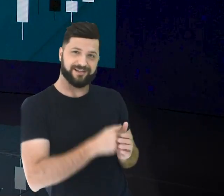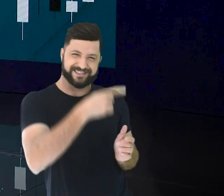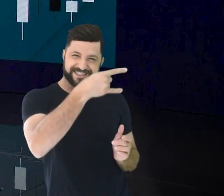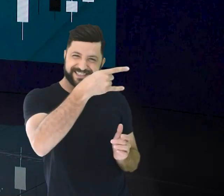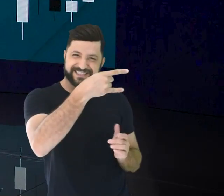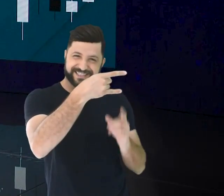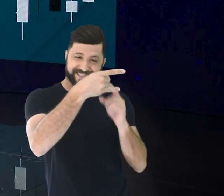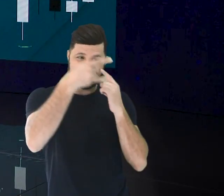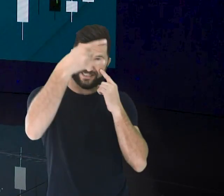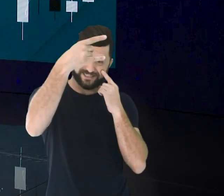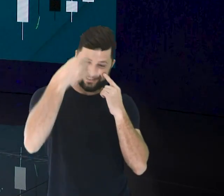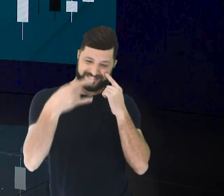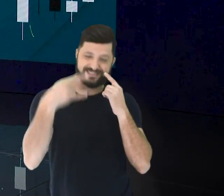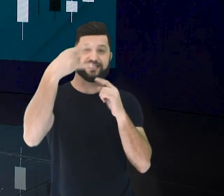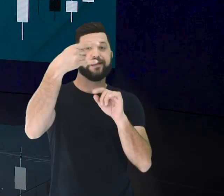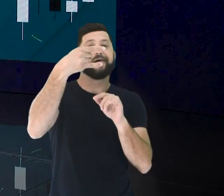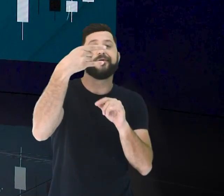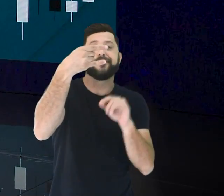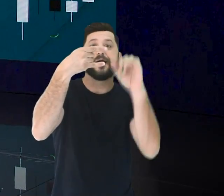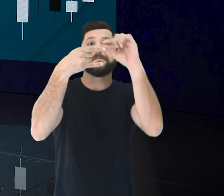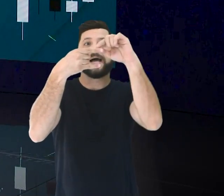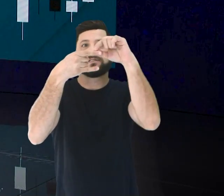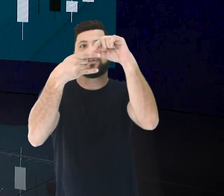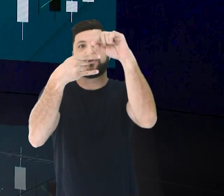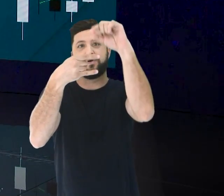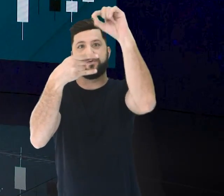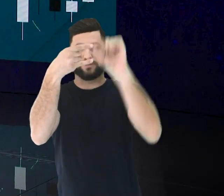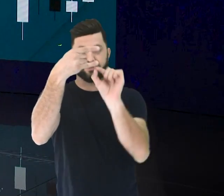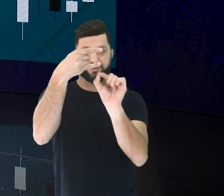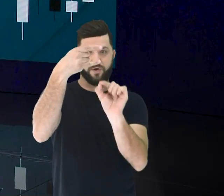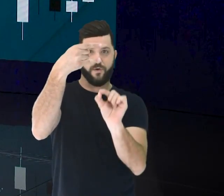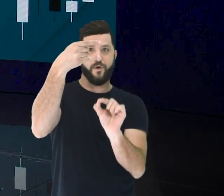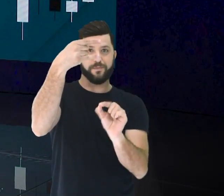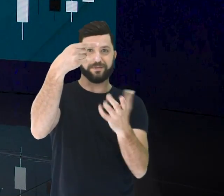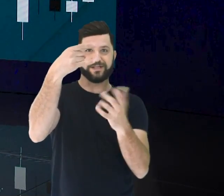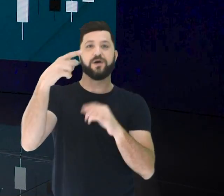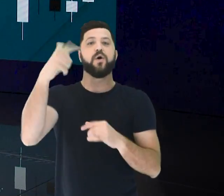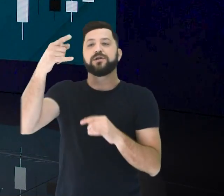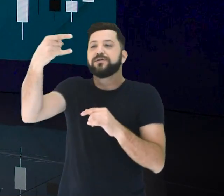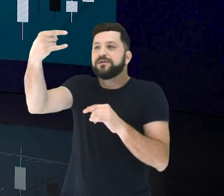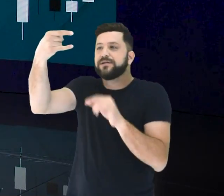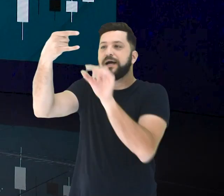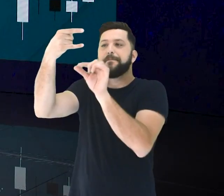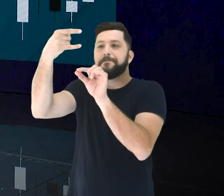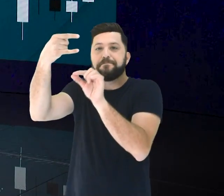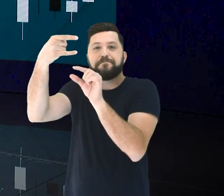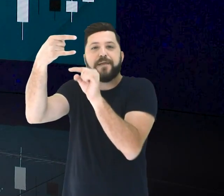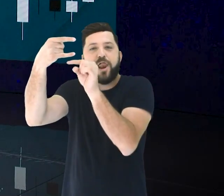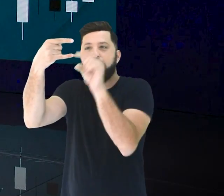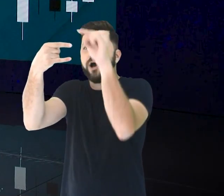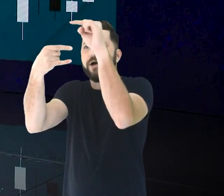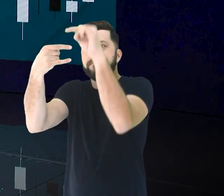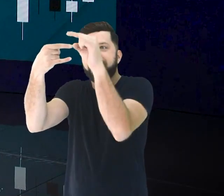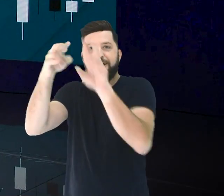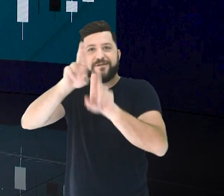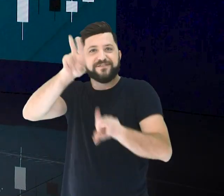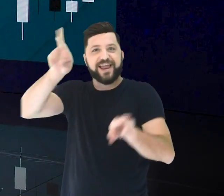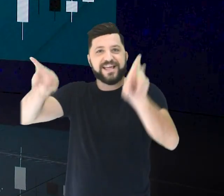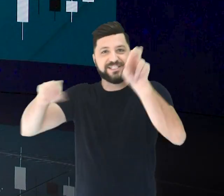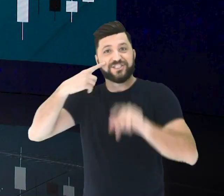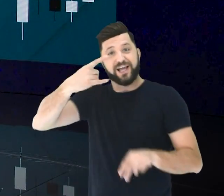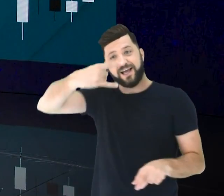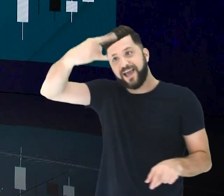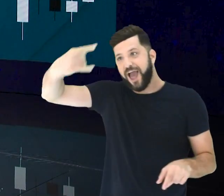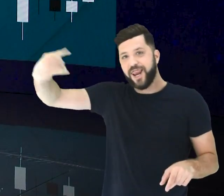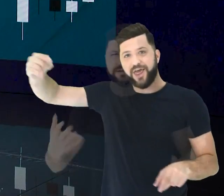mais sombra do que corpo esses outros 500 aqui pequenos que são sobrepostos que não têm corpos expressivos e que tem sombras expressivas